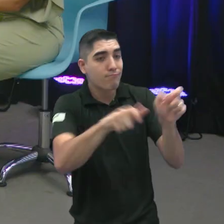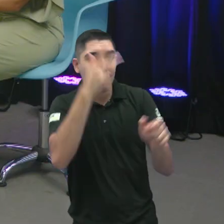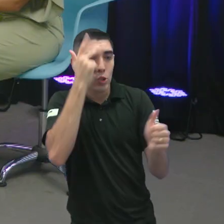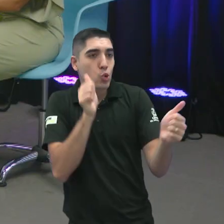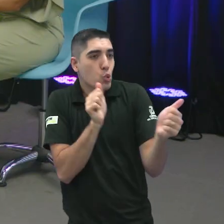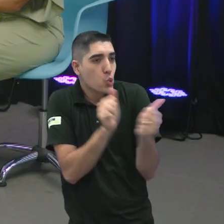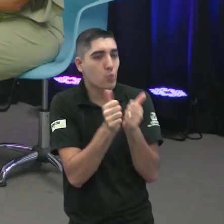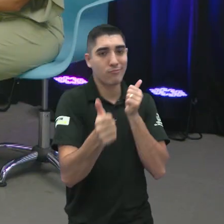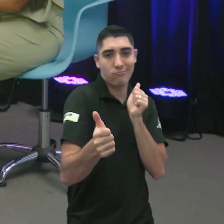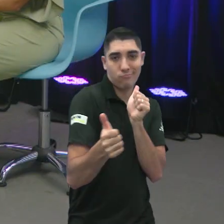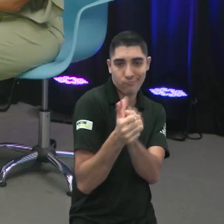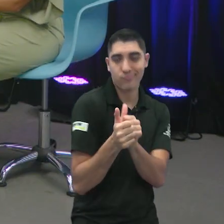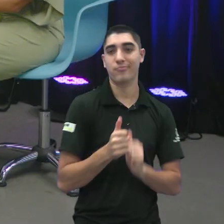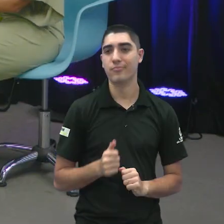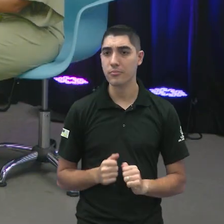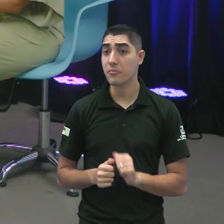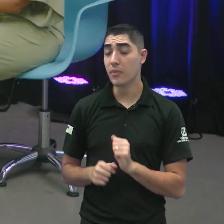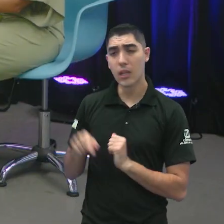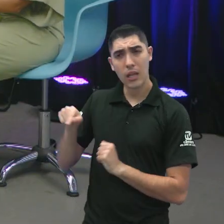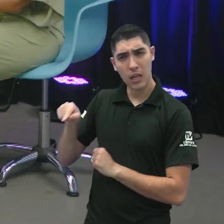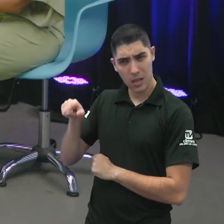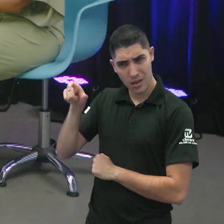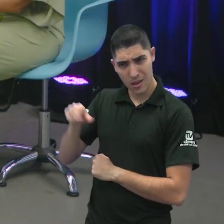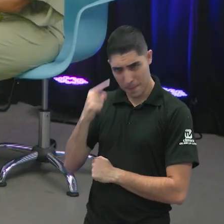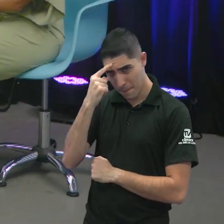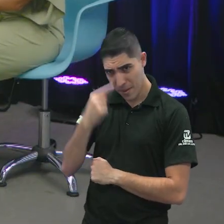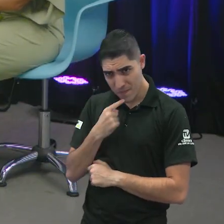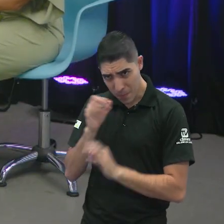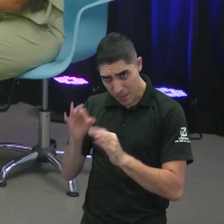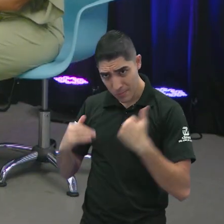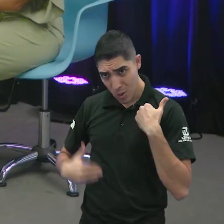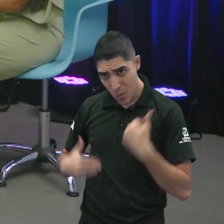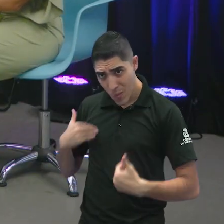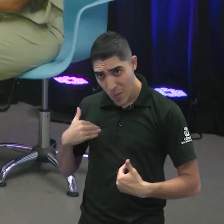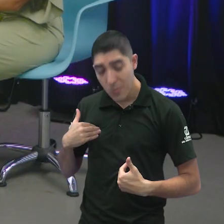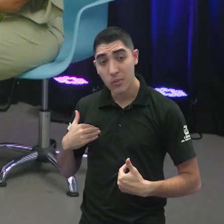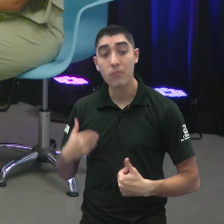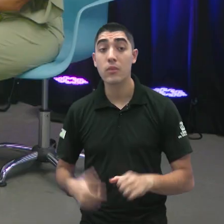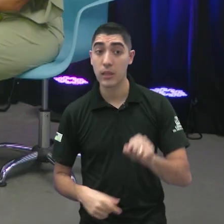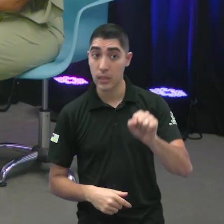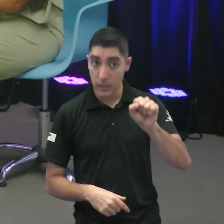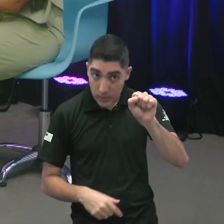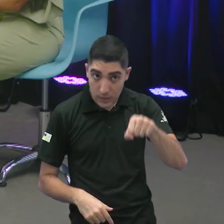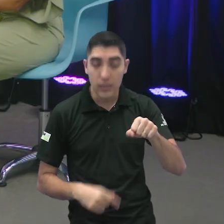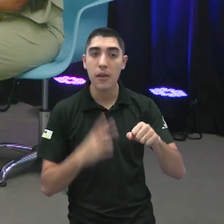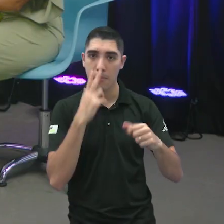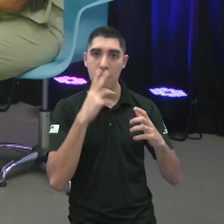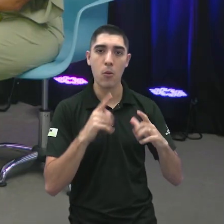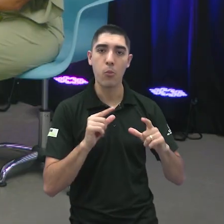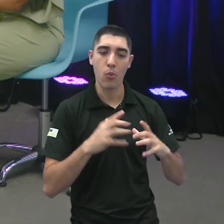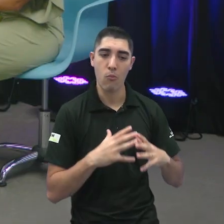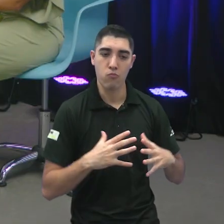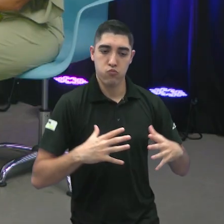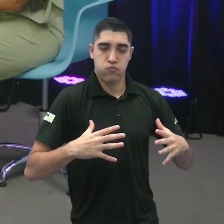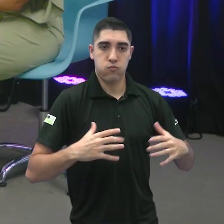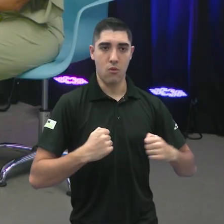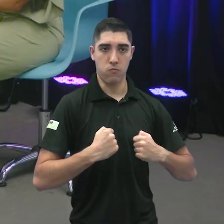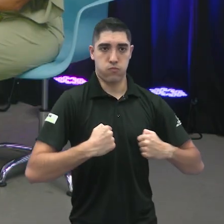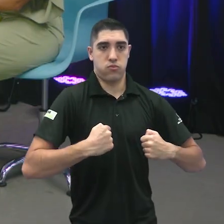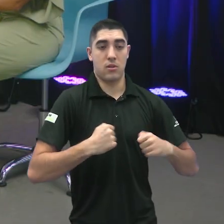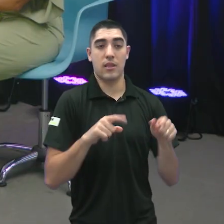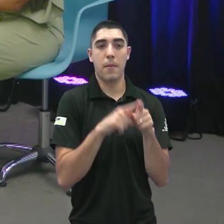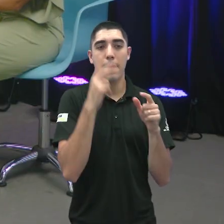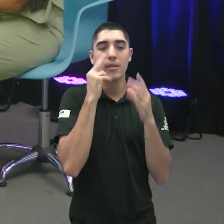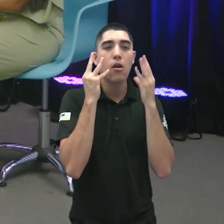para esse traço é muito importante. E ela vai ter esse perfil, assim, do ela corpo, vai ter biotipo. um corpo mais arredondado. Arredondado